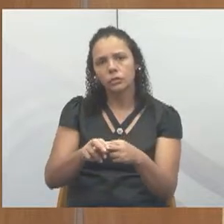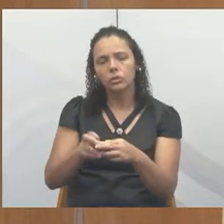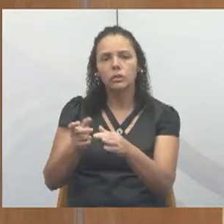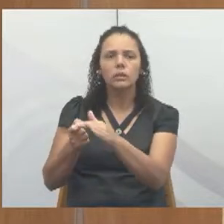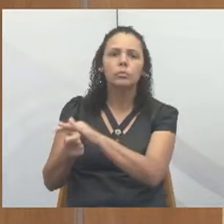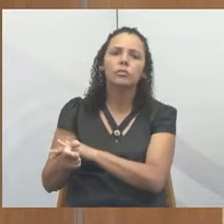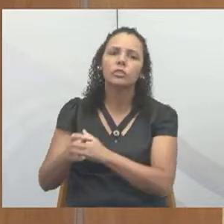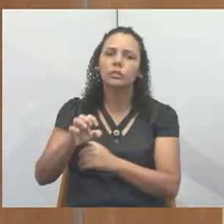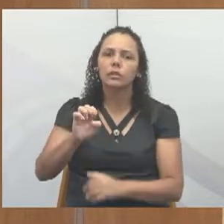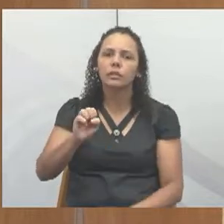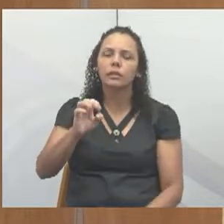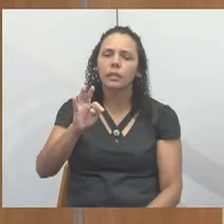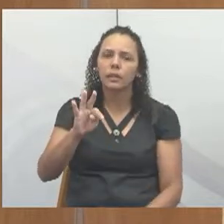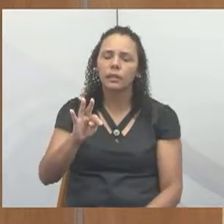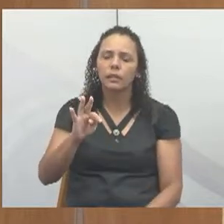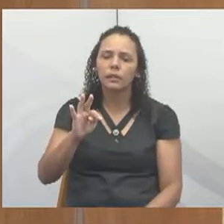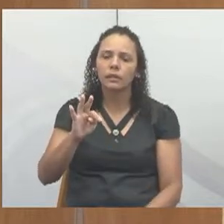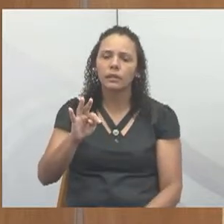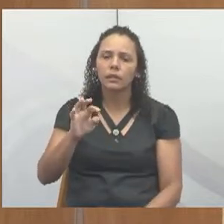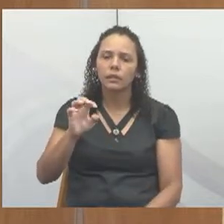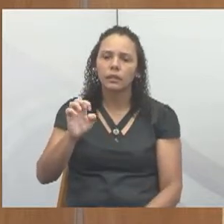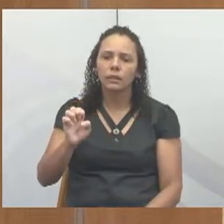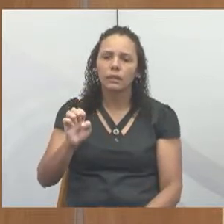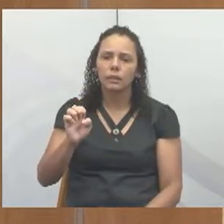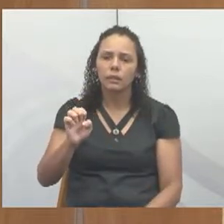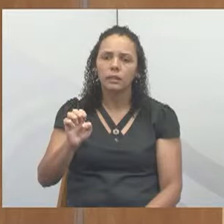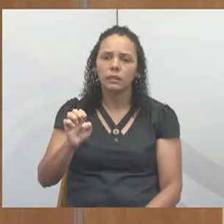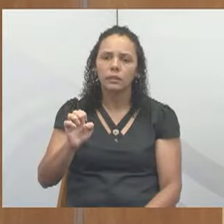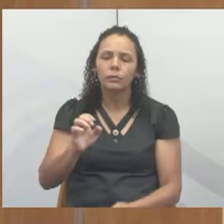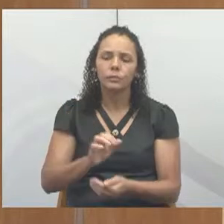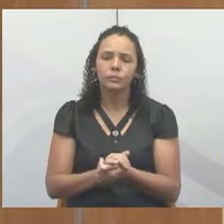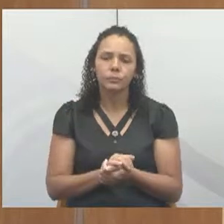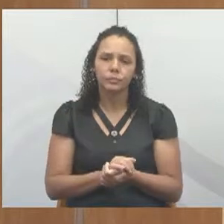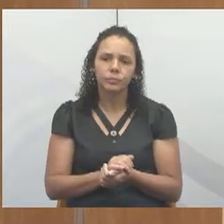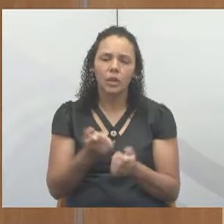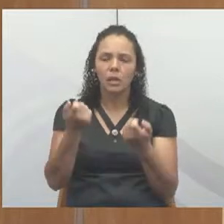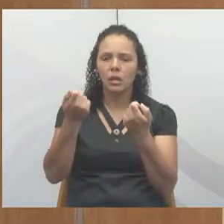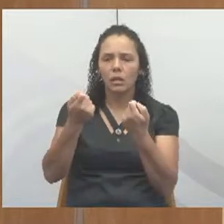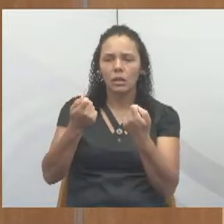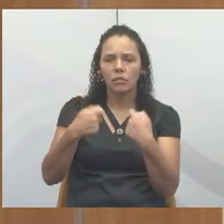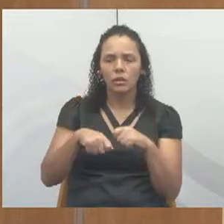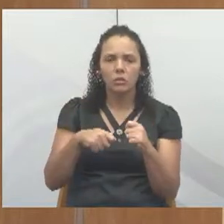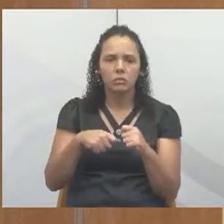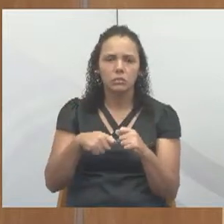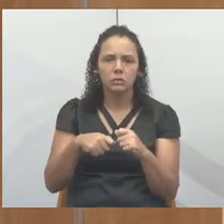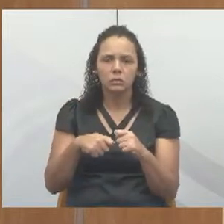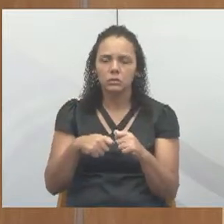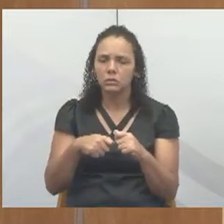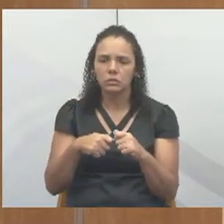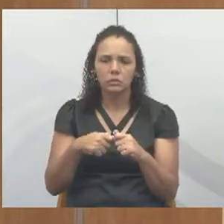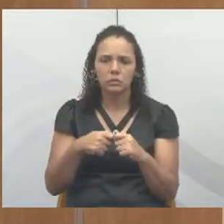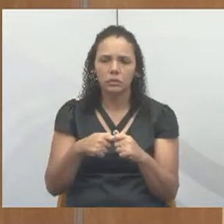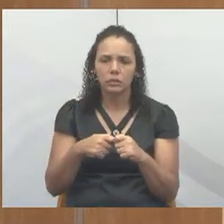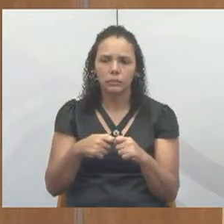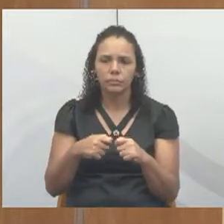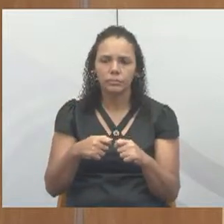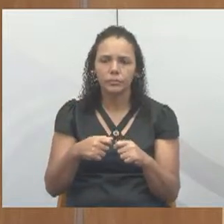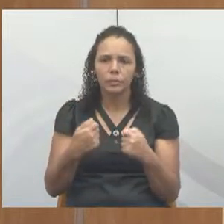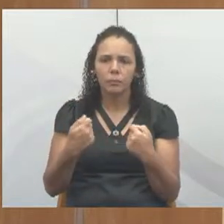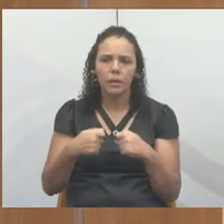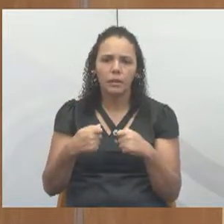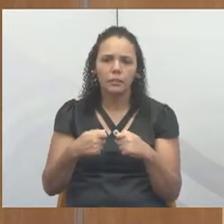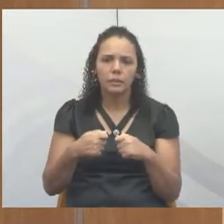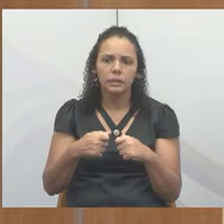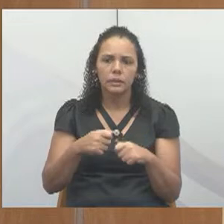não é incompetência, são questões ambientais ligadas também com projetos macros que precisam de tempos para ser feitos, tanto